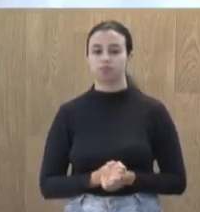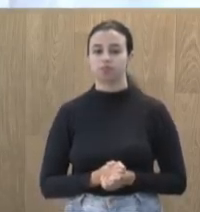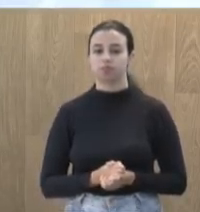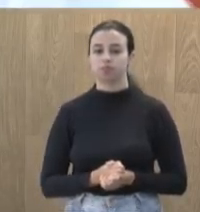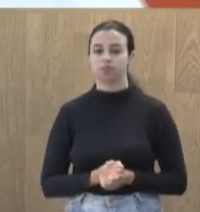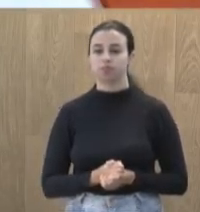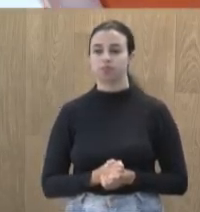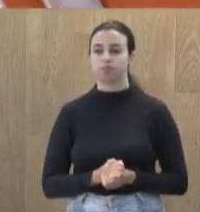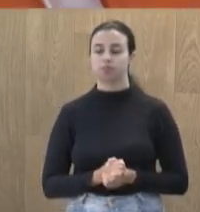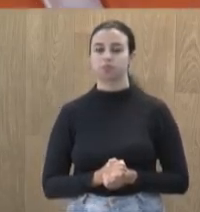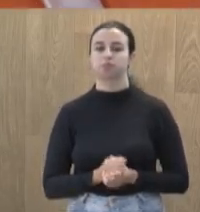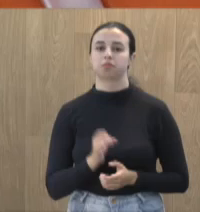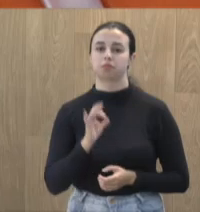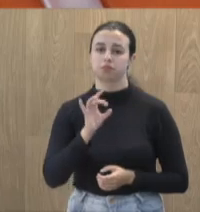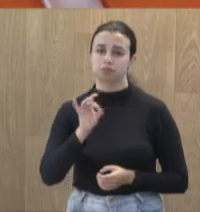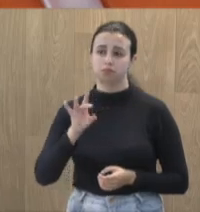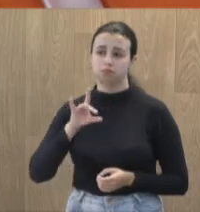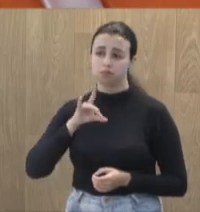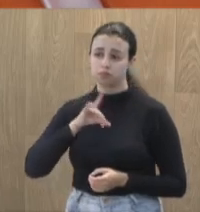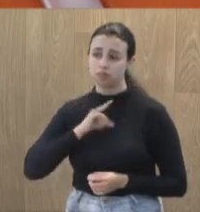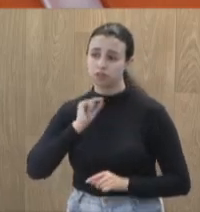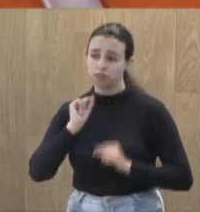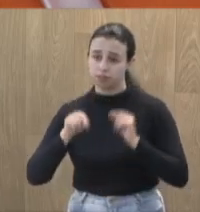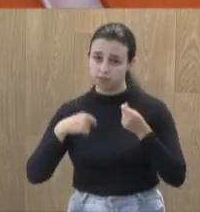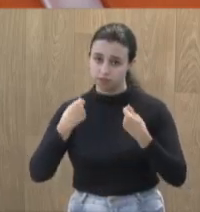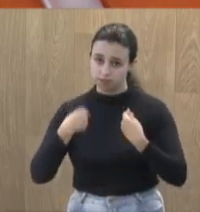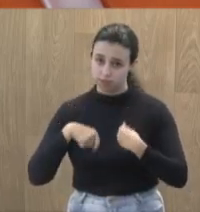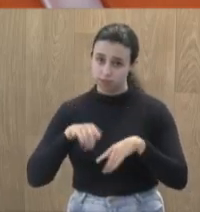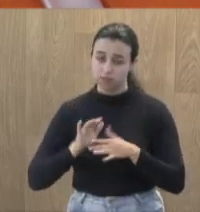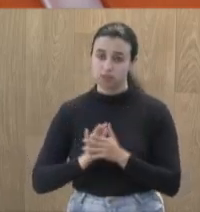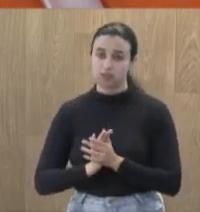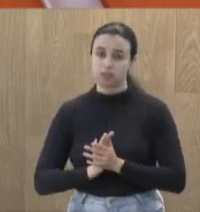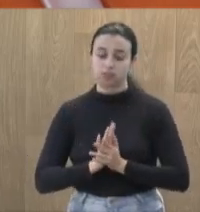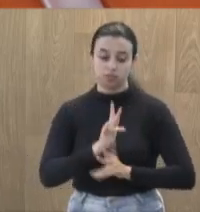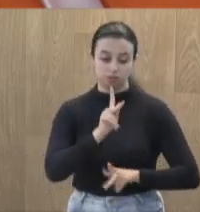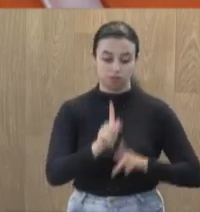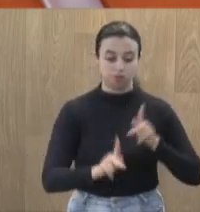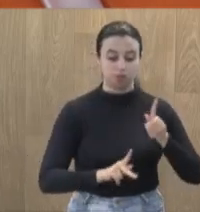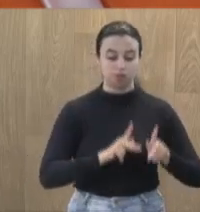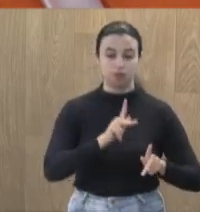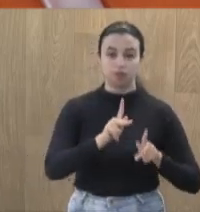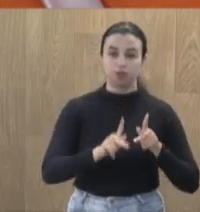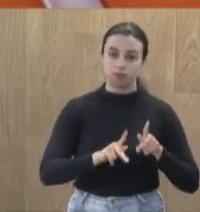Mas cada um tem o que merece. É isso que o povo tem.